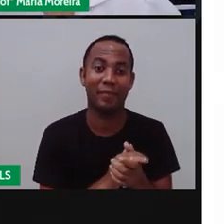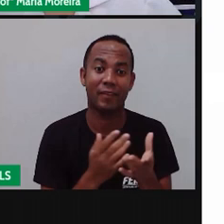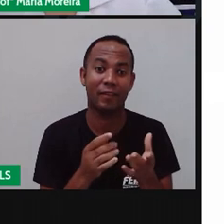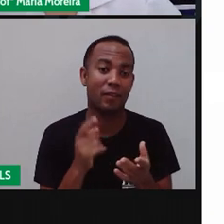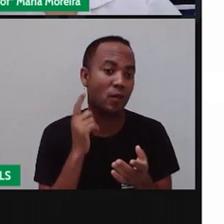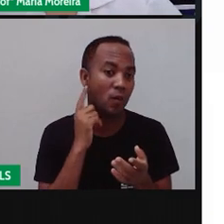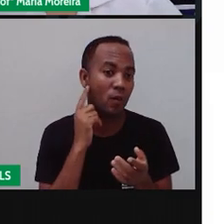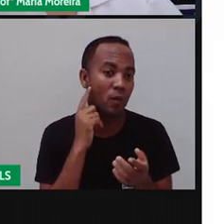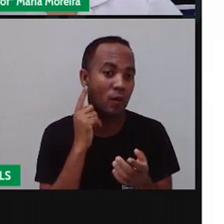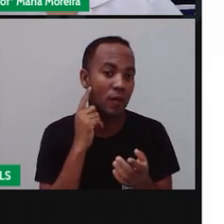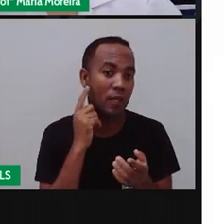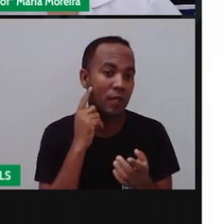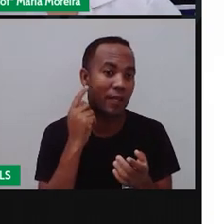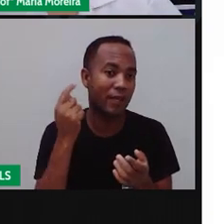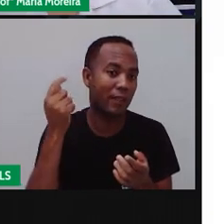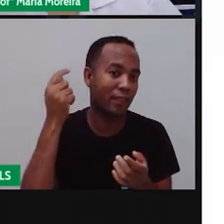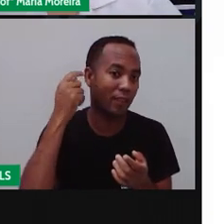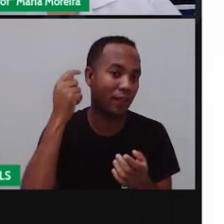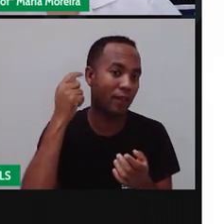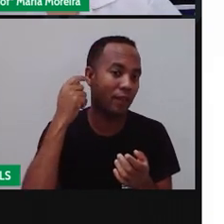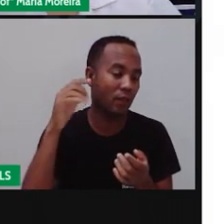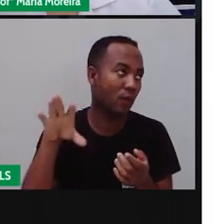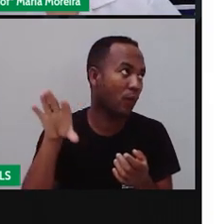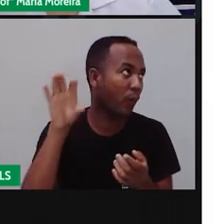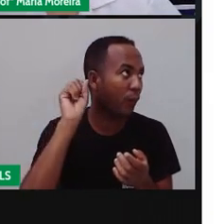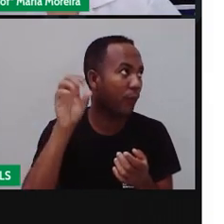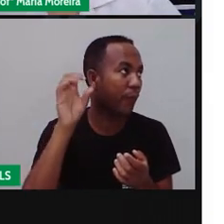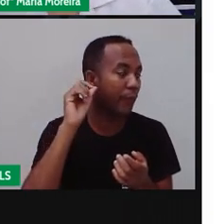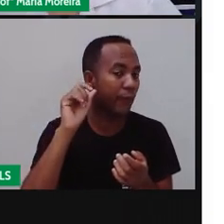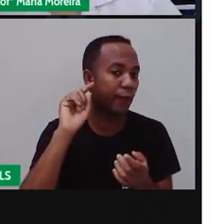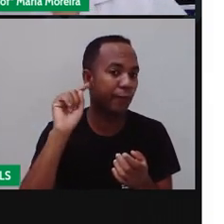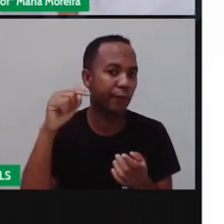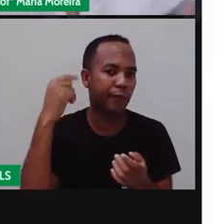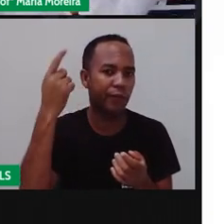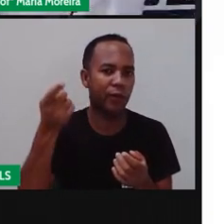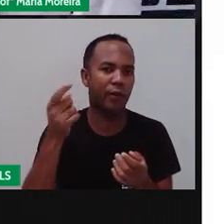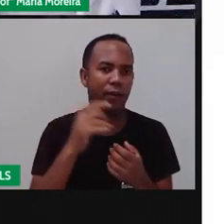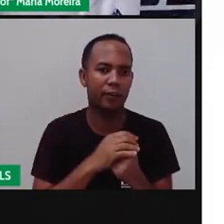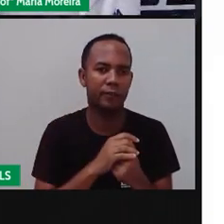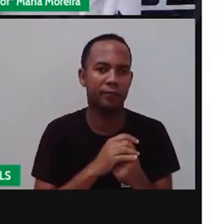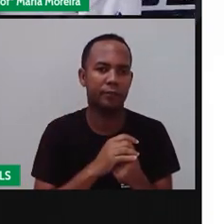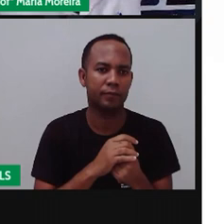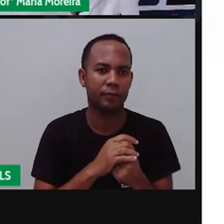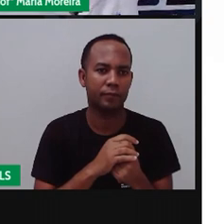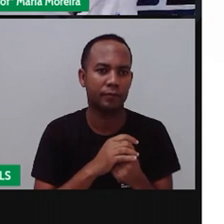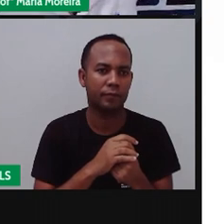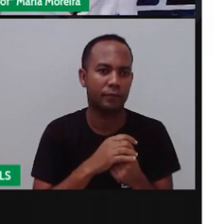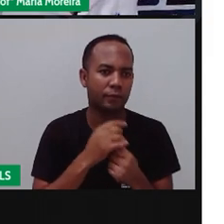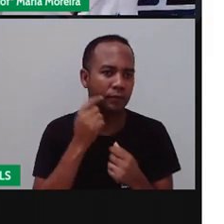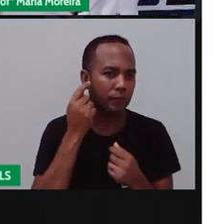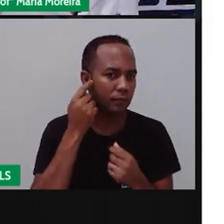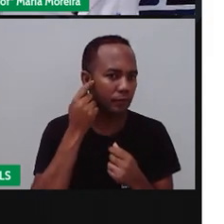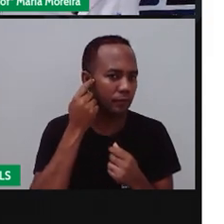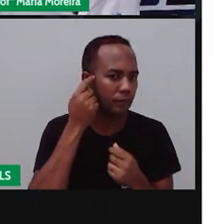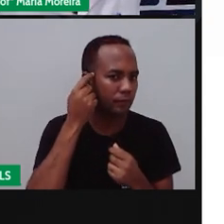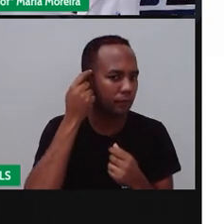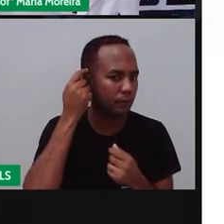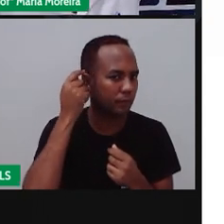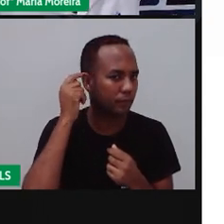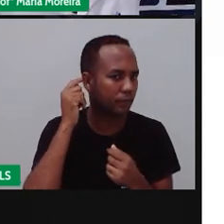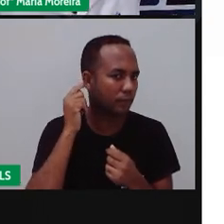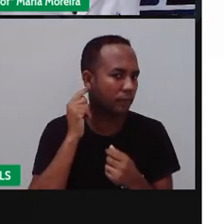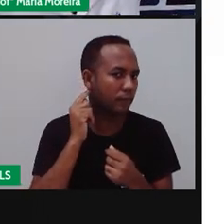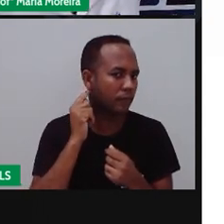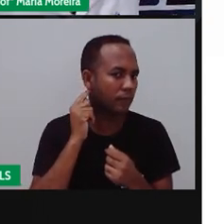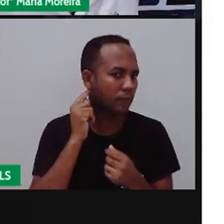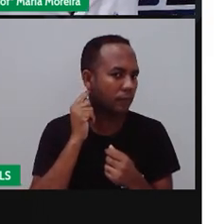Nossa orelha externa capta o som que vem de fora. E assim, o que é a orelha externa, tá, gente? É aqui, ó. É isso